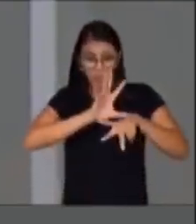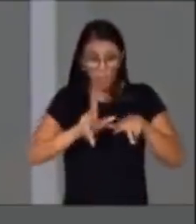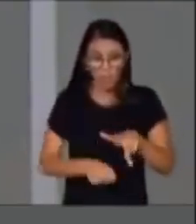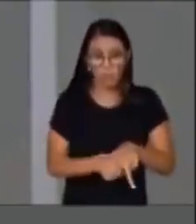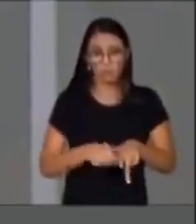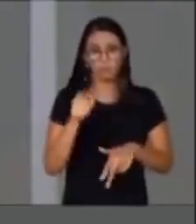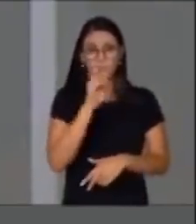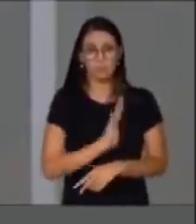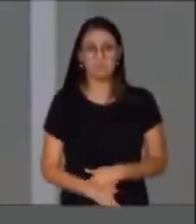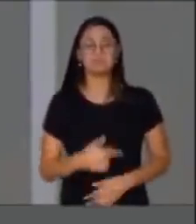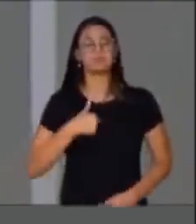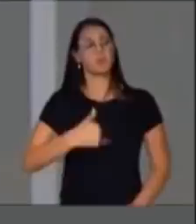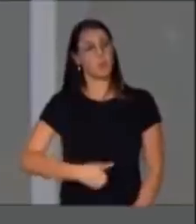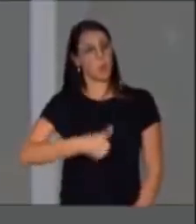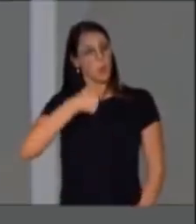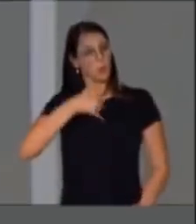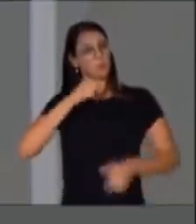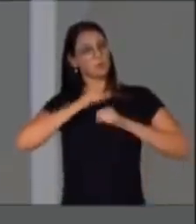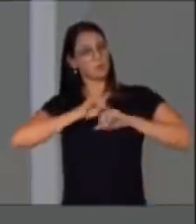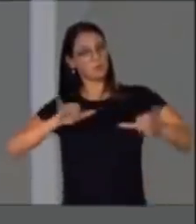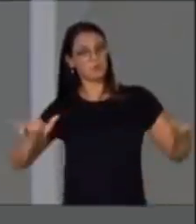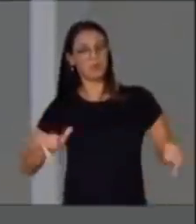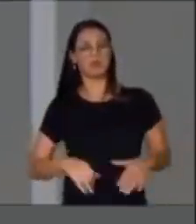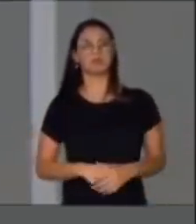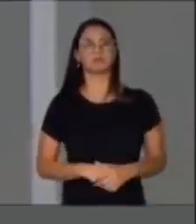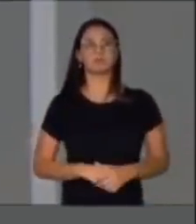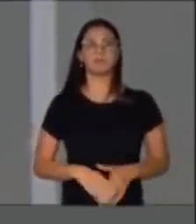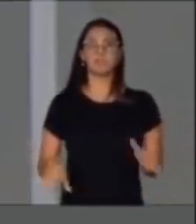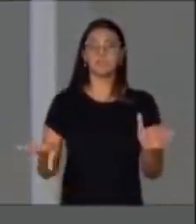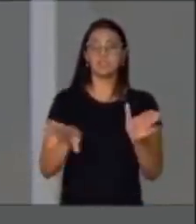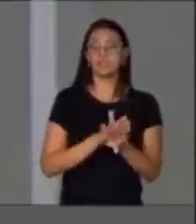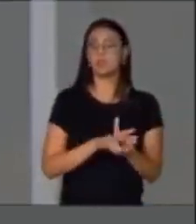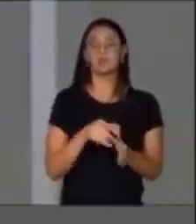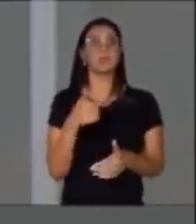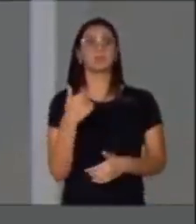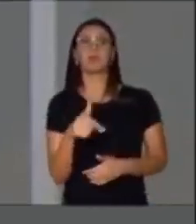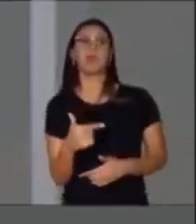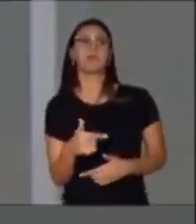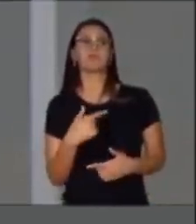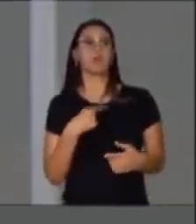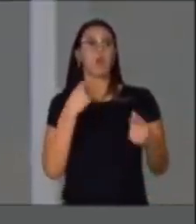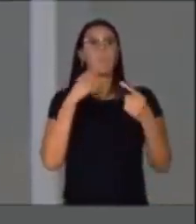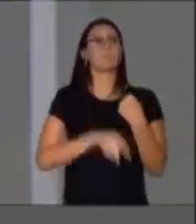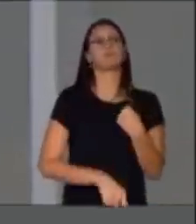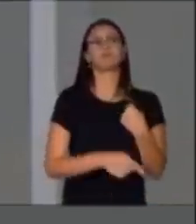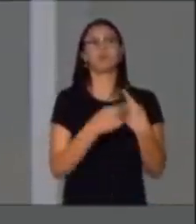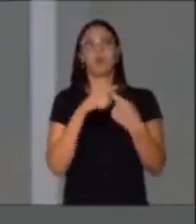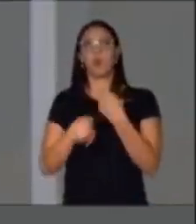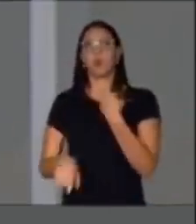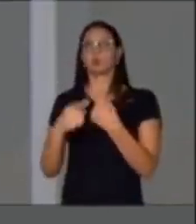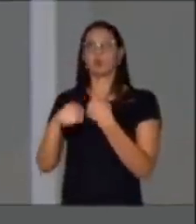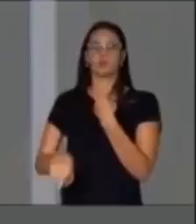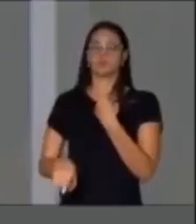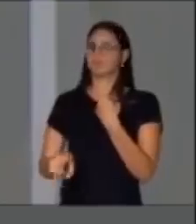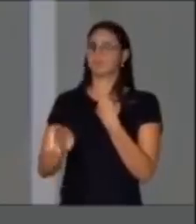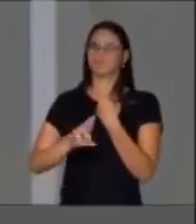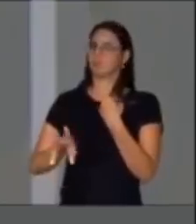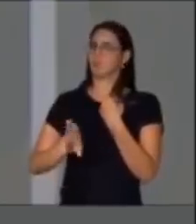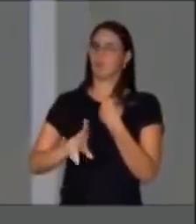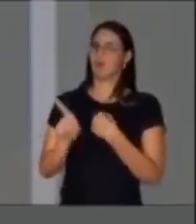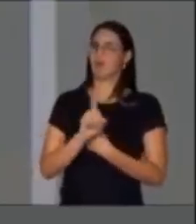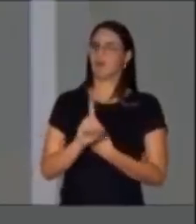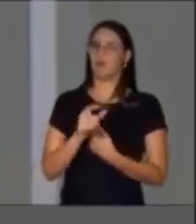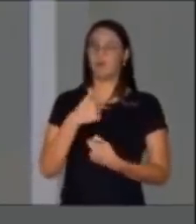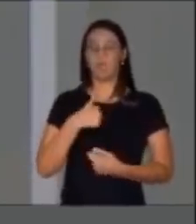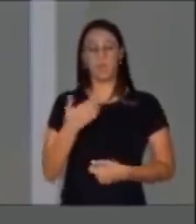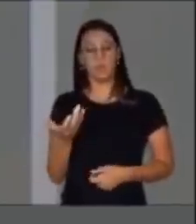Tenho muito orgulho de dizer isso. E chego aqui para mostrar que não estava simplesmente fazendo oposição por oposição, não estava simplesmente jogando